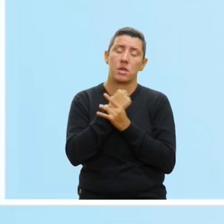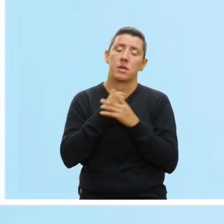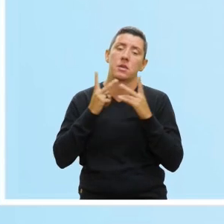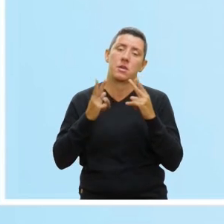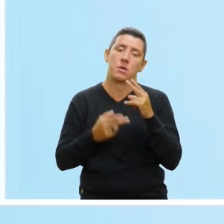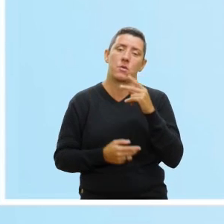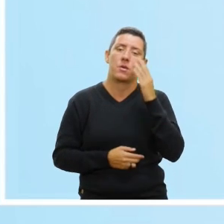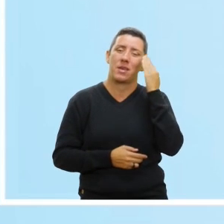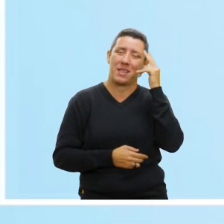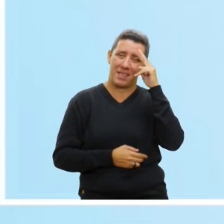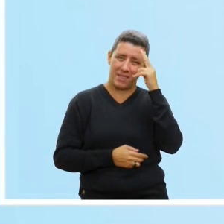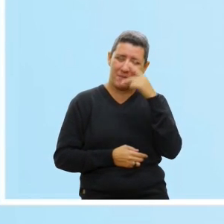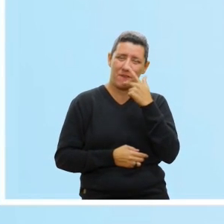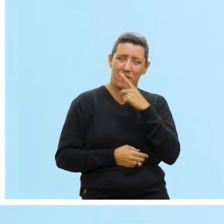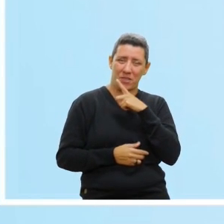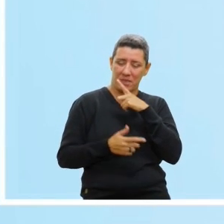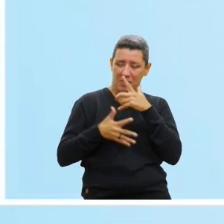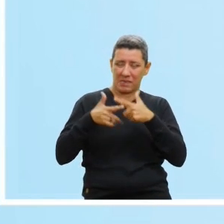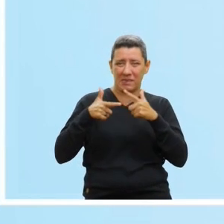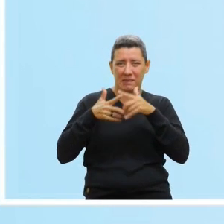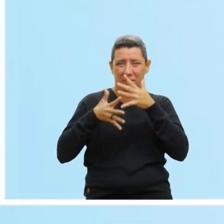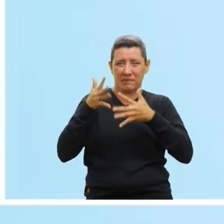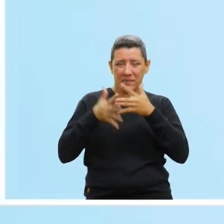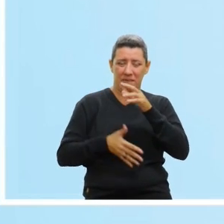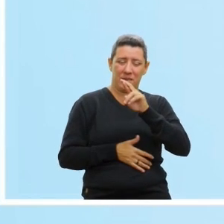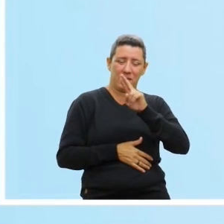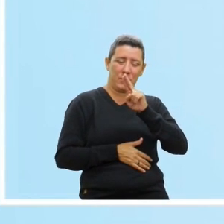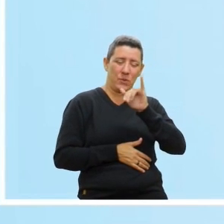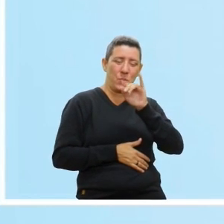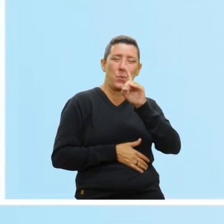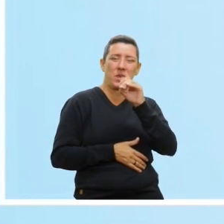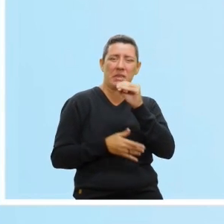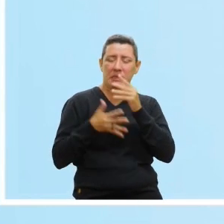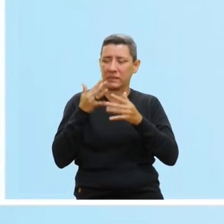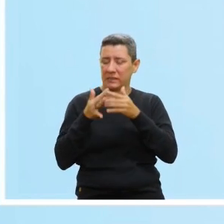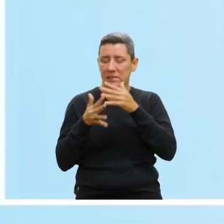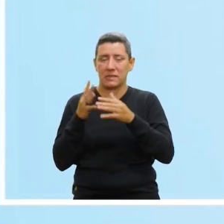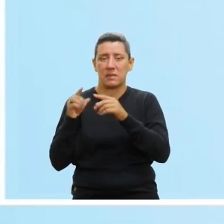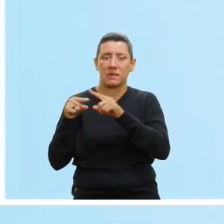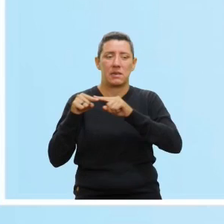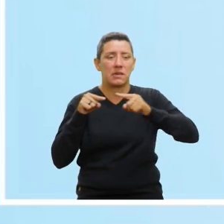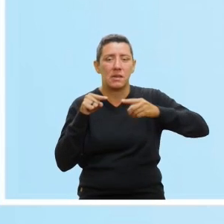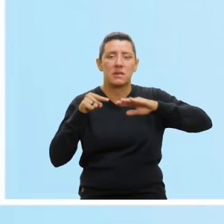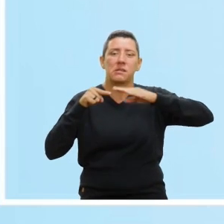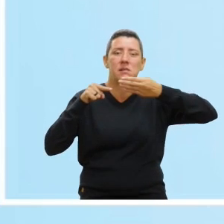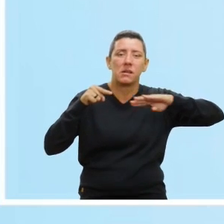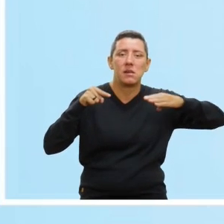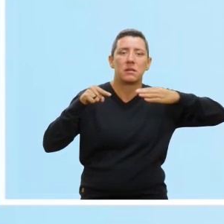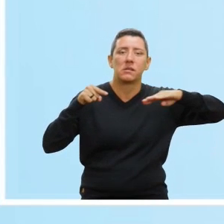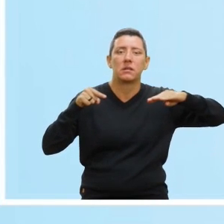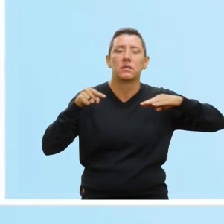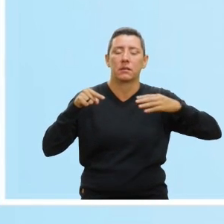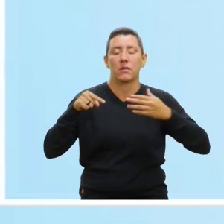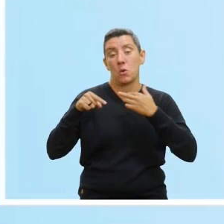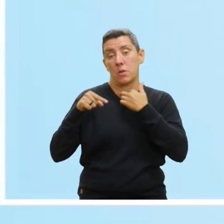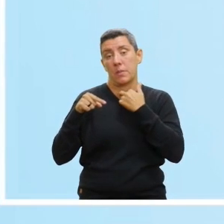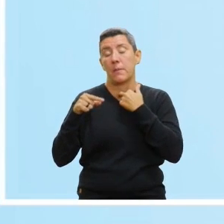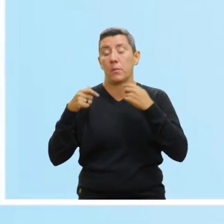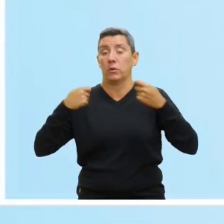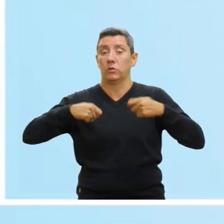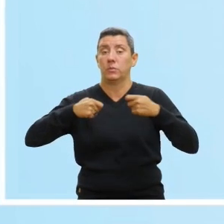relação sinal-ruído. Essa unidade ela é responsável por conseguir fazer a medida do ASNR, a gente consegue